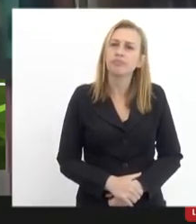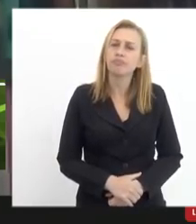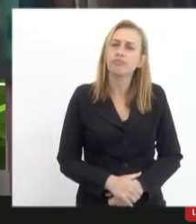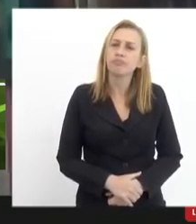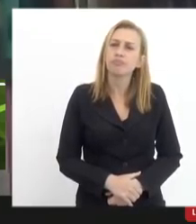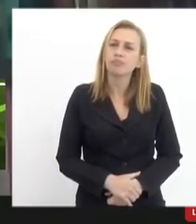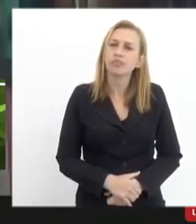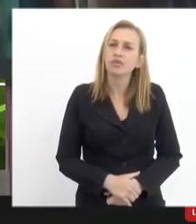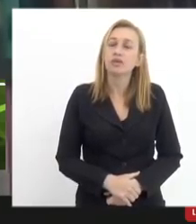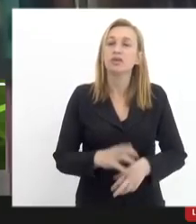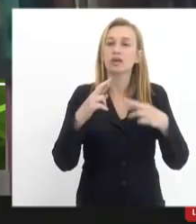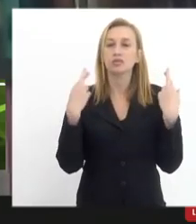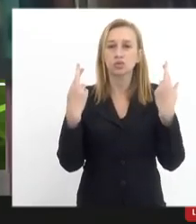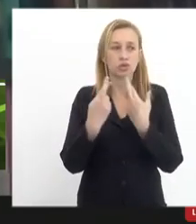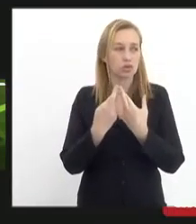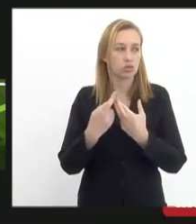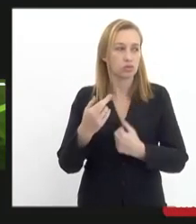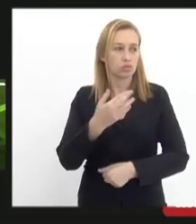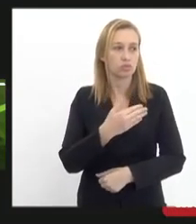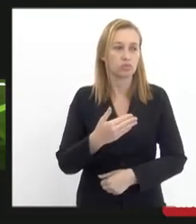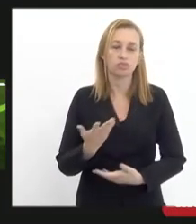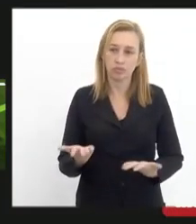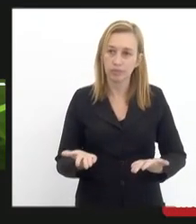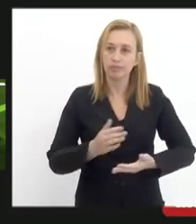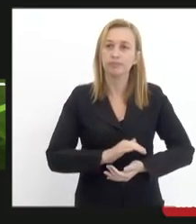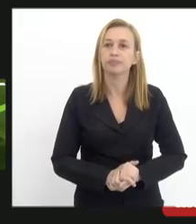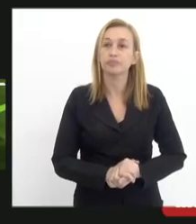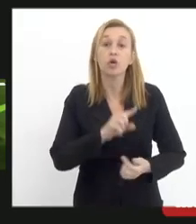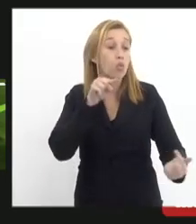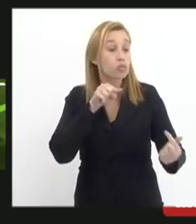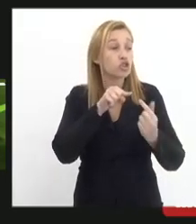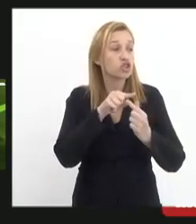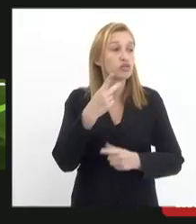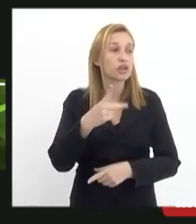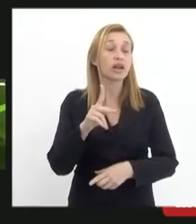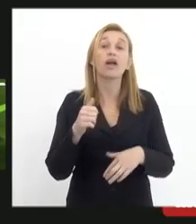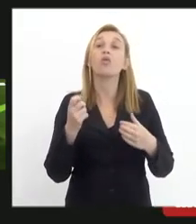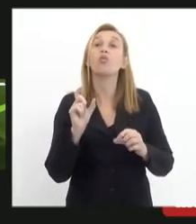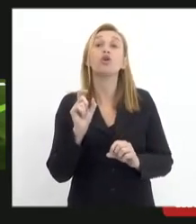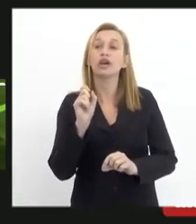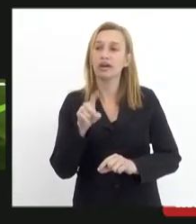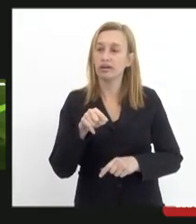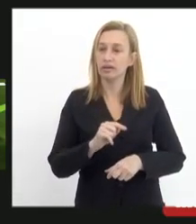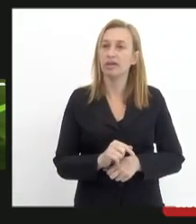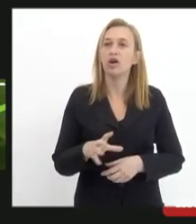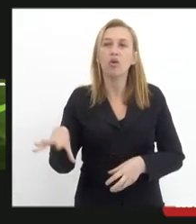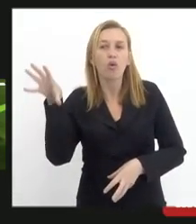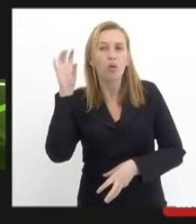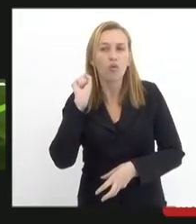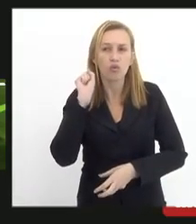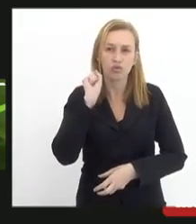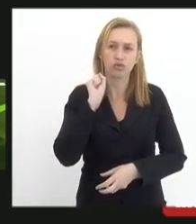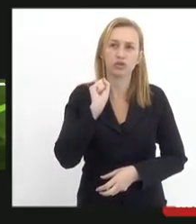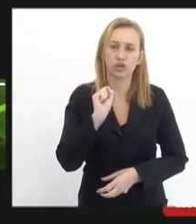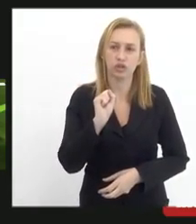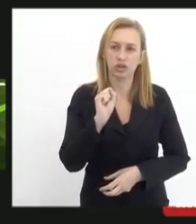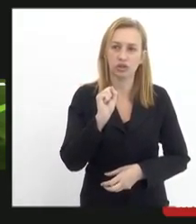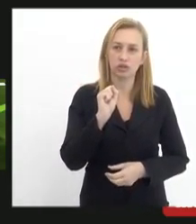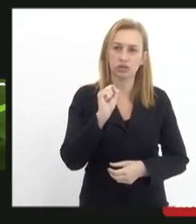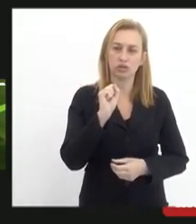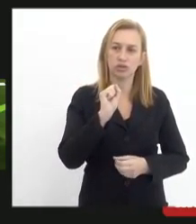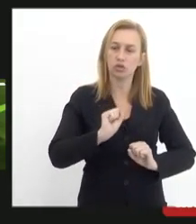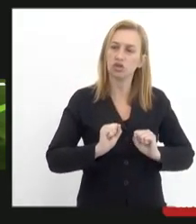sobre essa nossa audiência, né? Quer dizer, o objetivo dela é a gente tentar ouvir os detentores